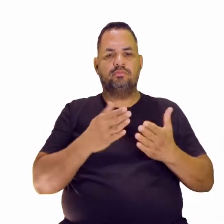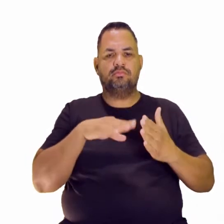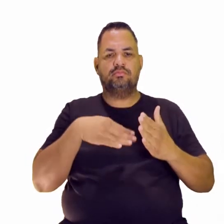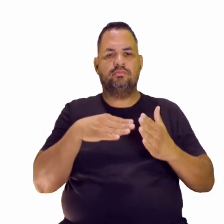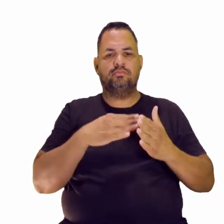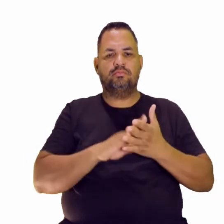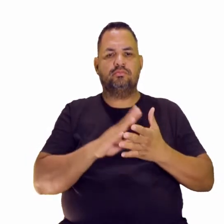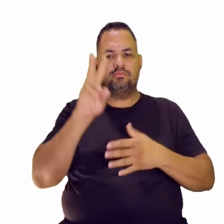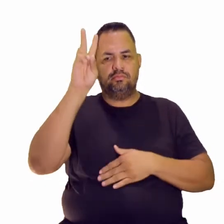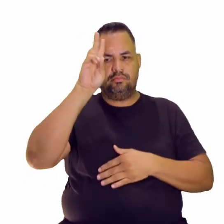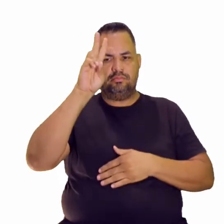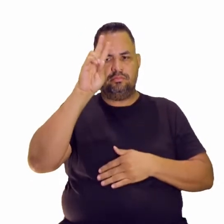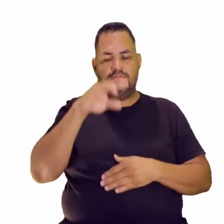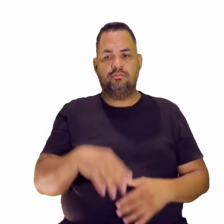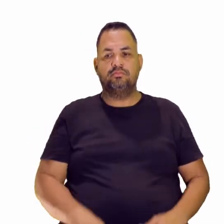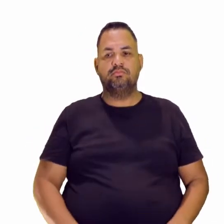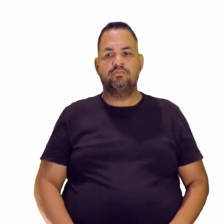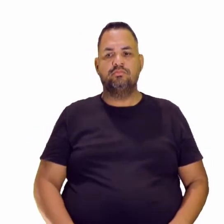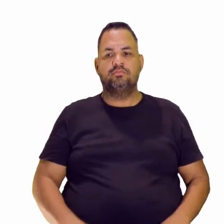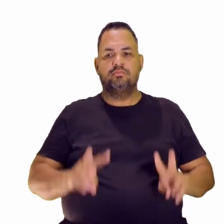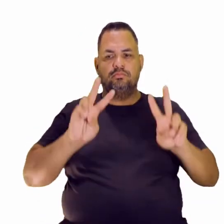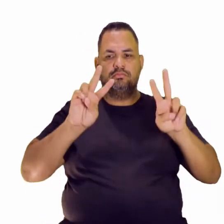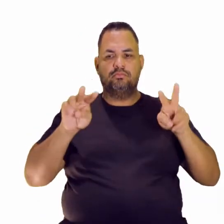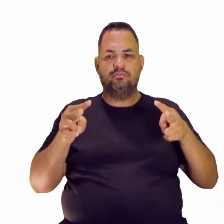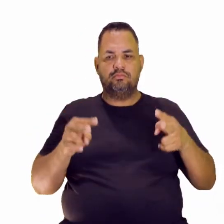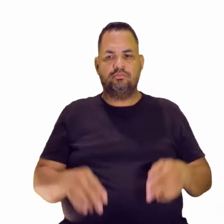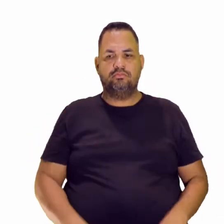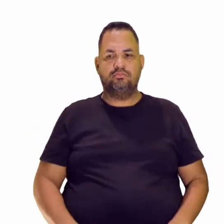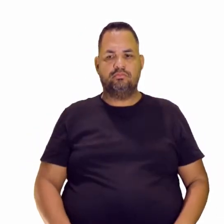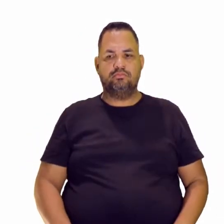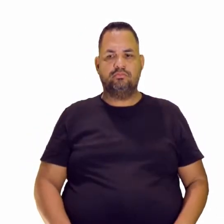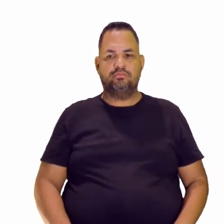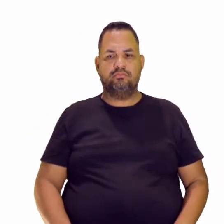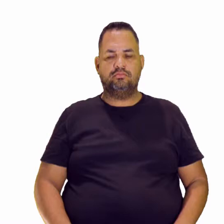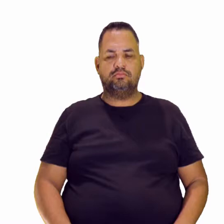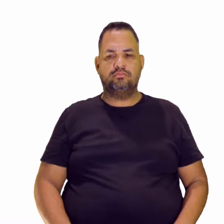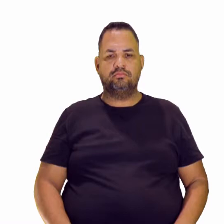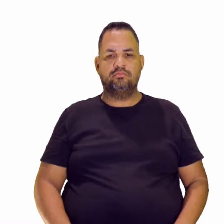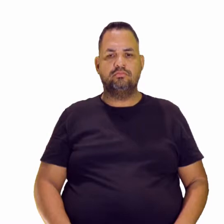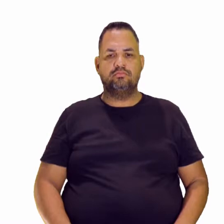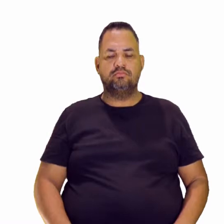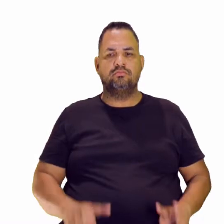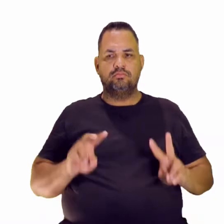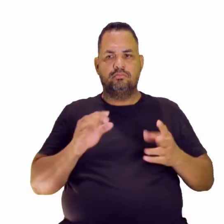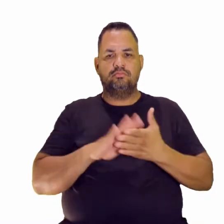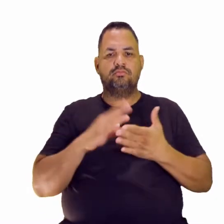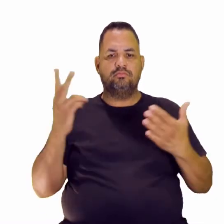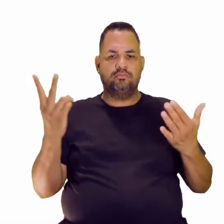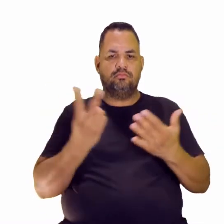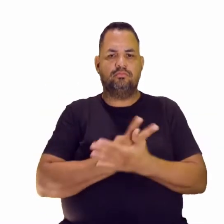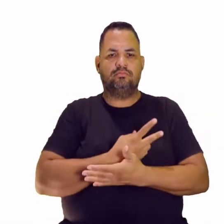histórica. Era o tema recorrente, né, o tema que mais acontecia.